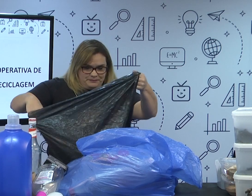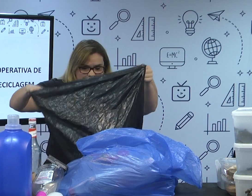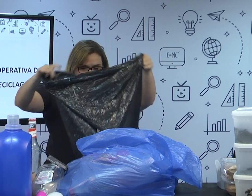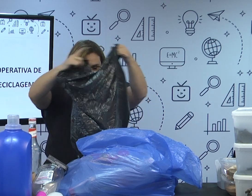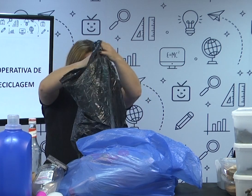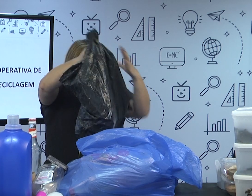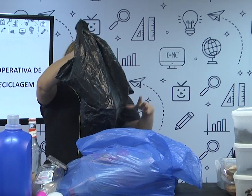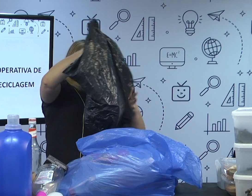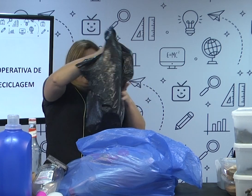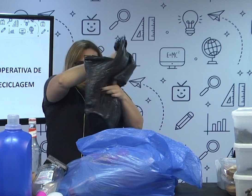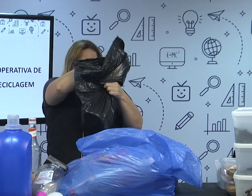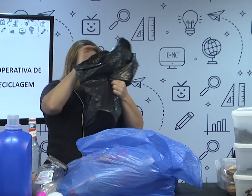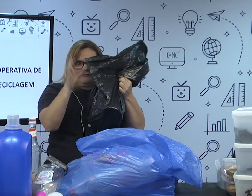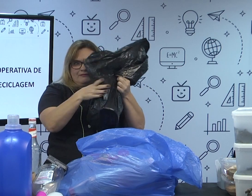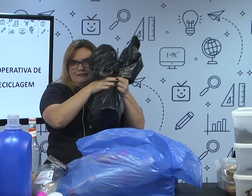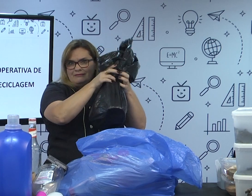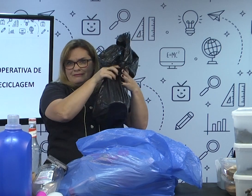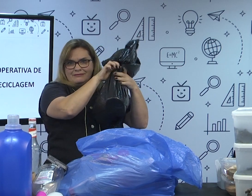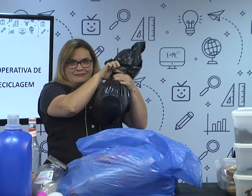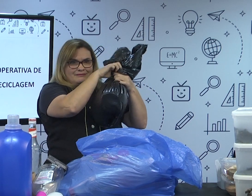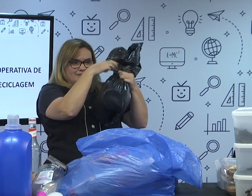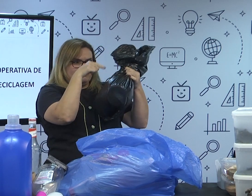cor.